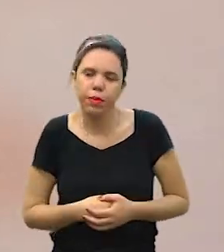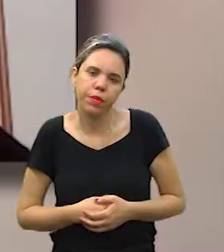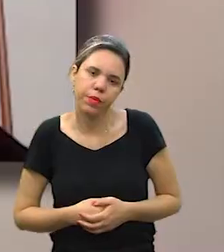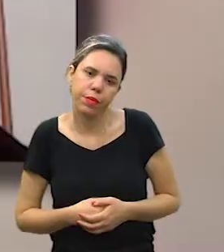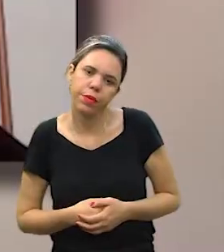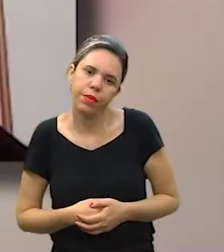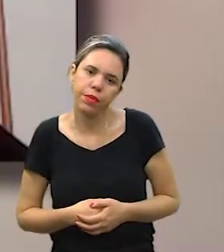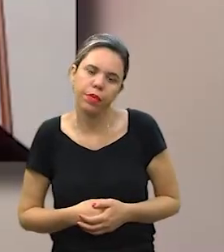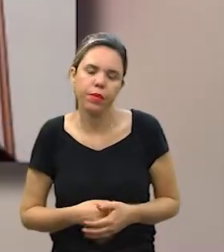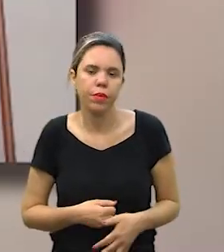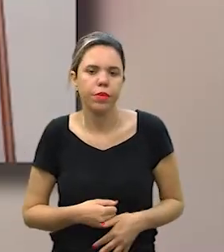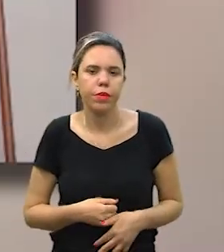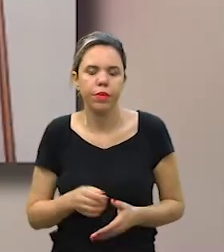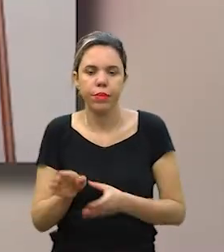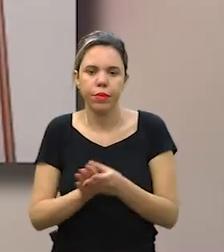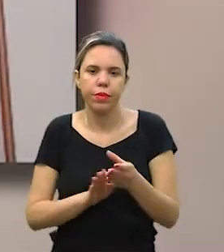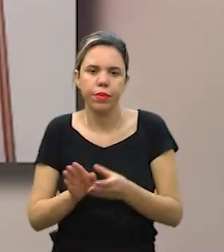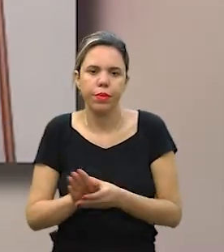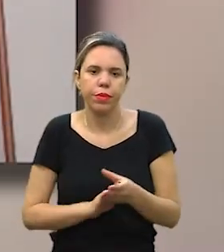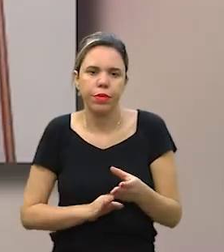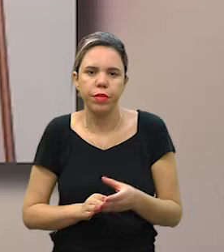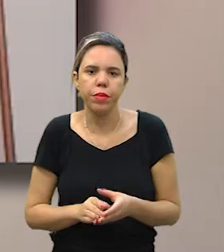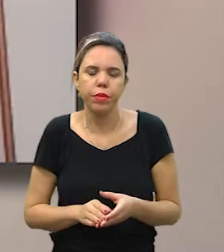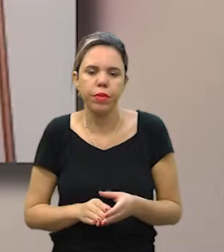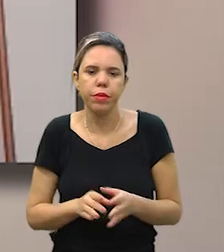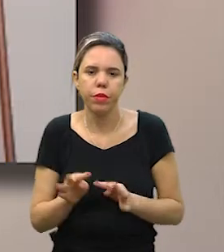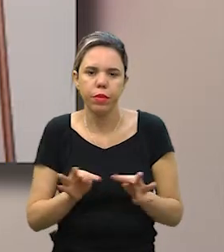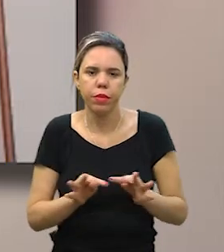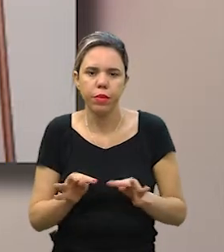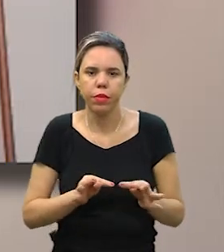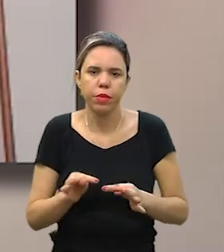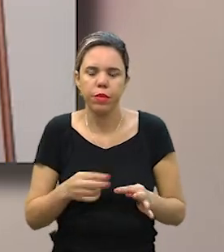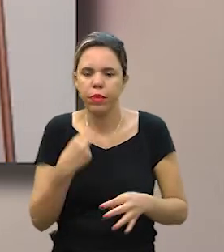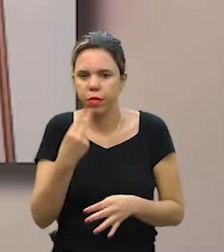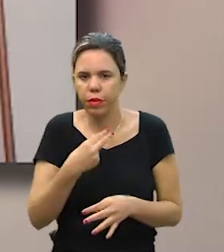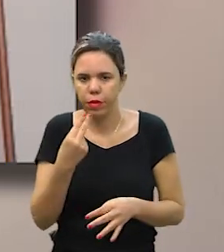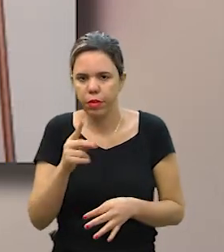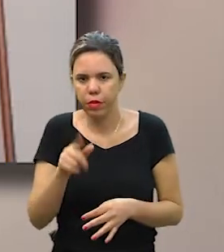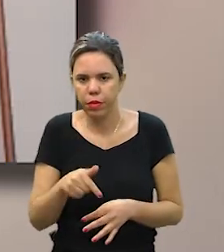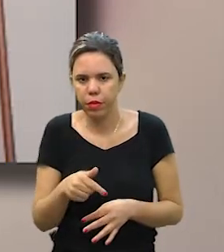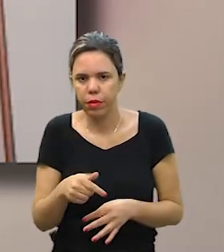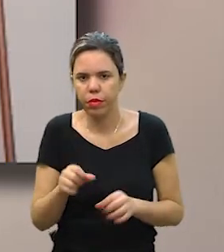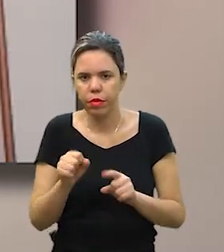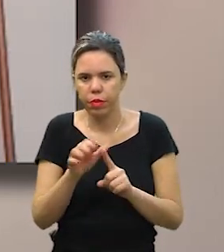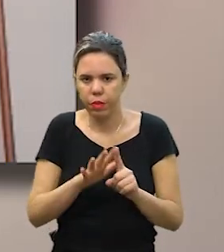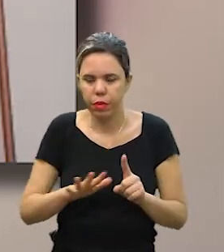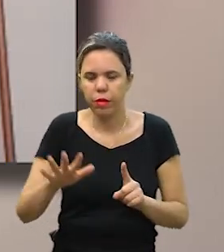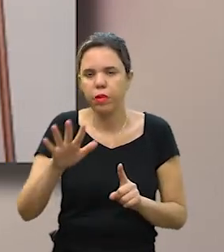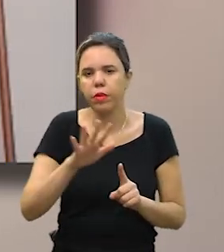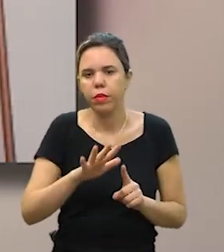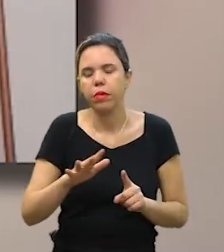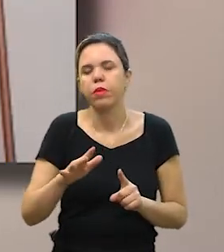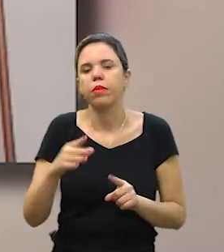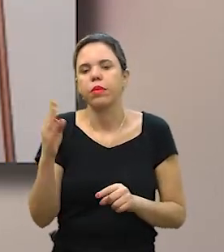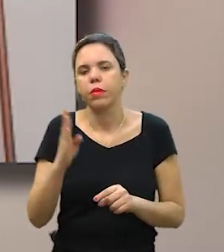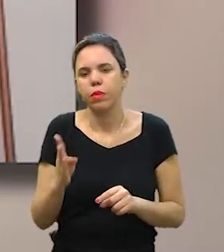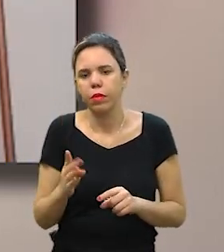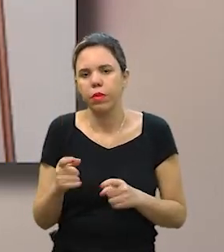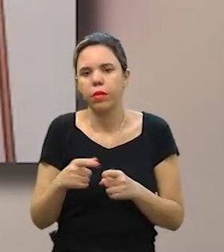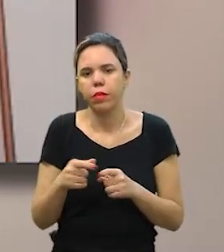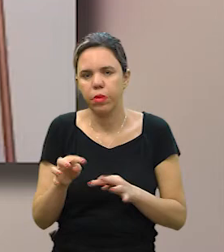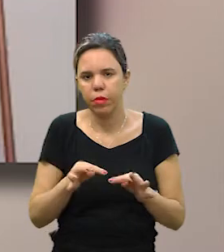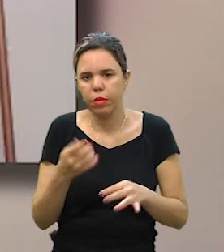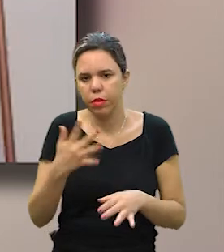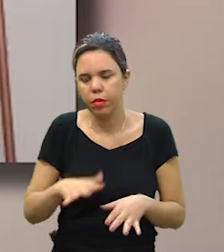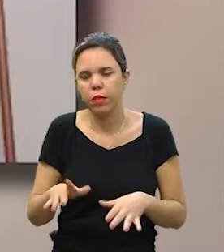pratinho? É indicado aí pelo Departamento de Nutrologia e é o que a Sociedade Brasileira de Pediatria